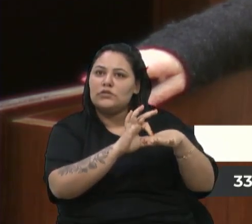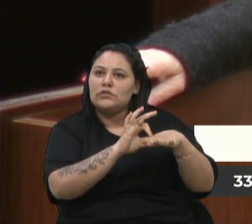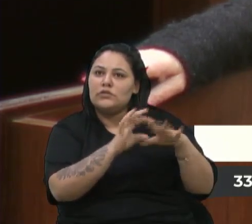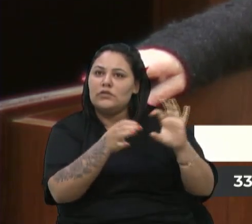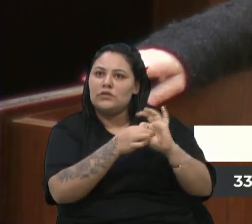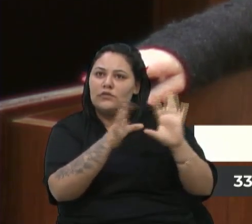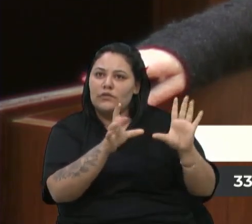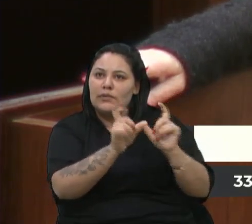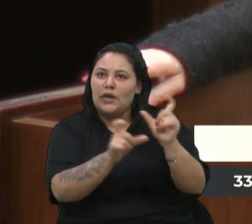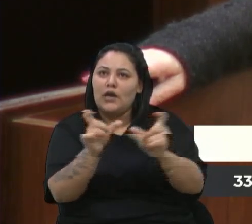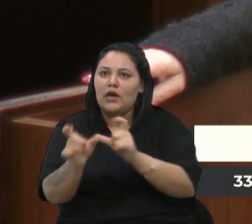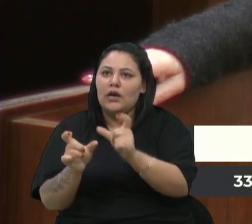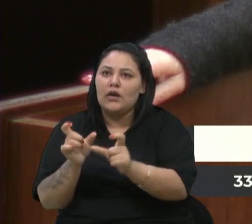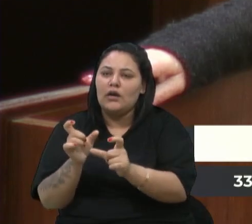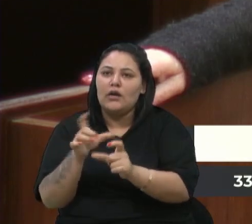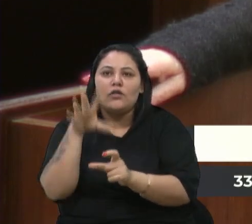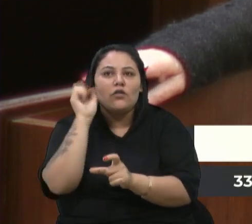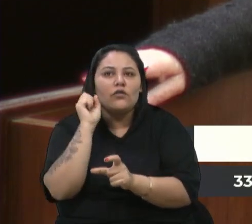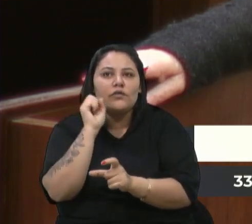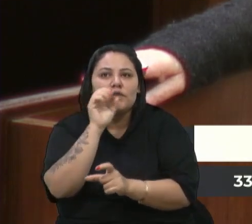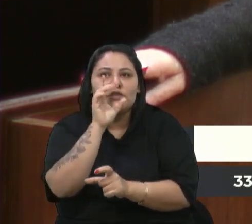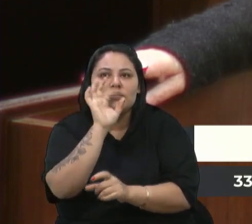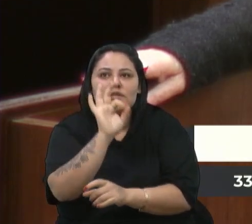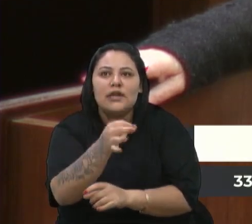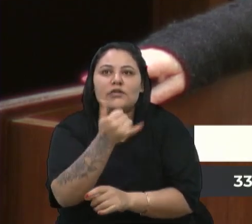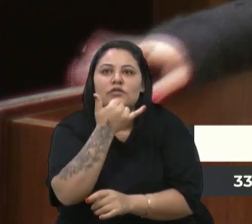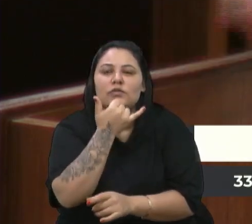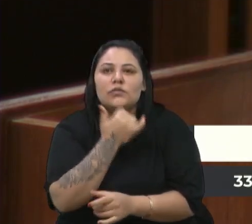que me pediram, eu não vi direito quem foi o primeiro.